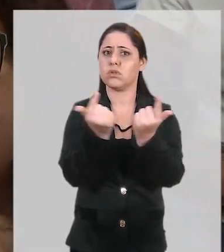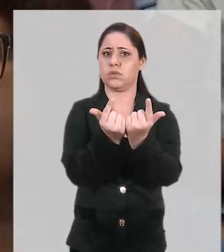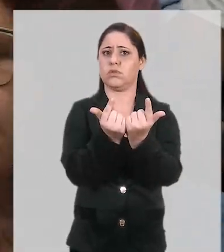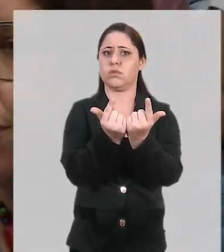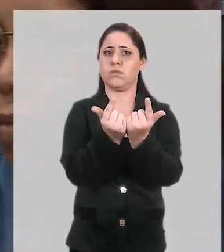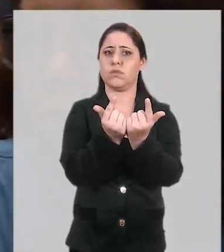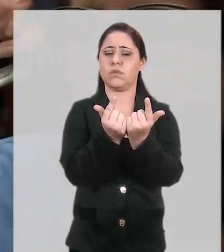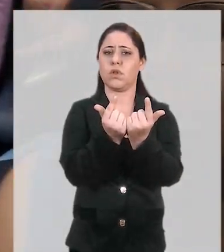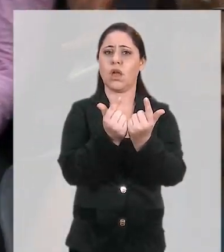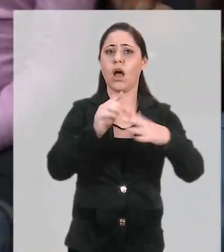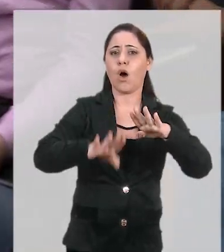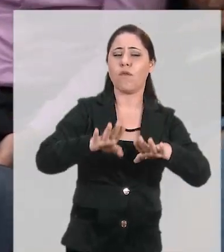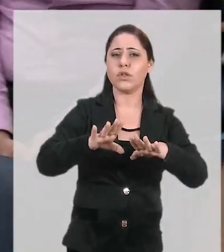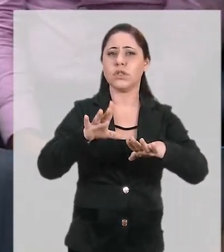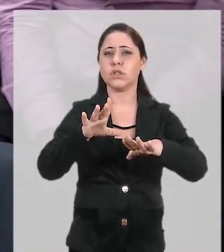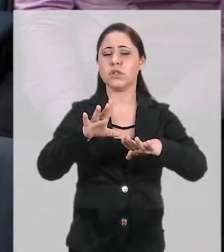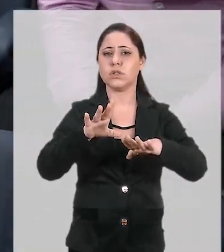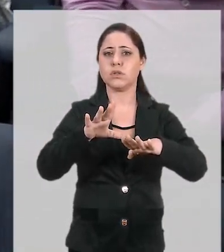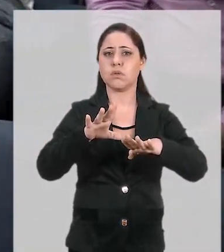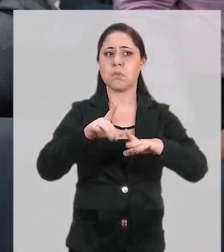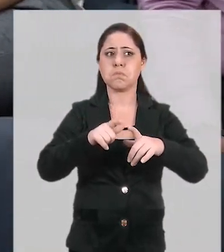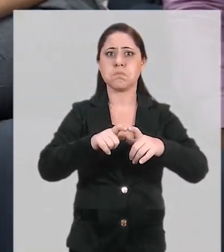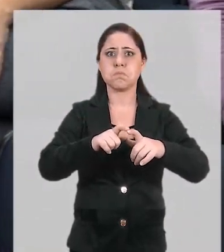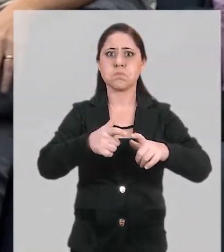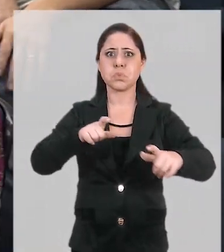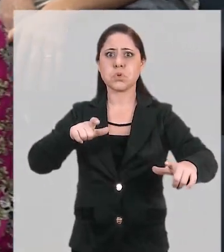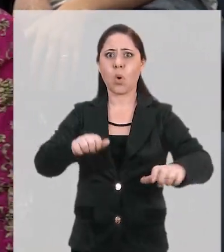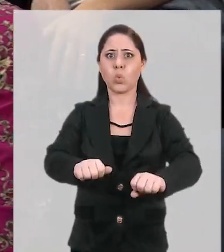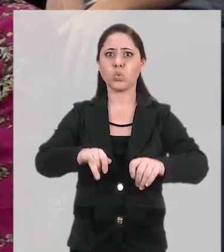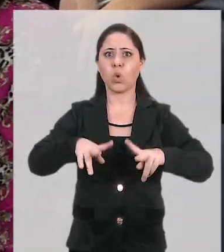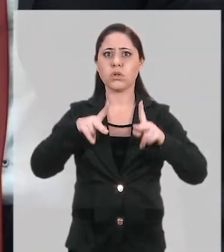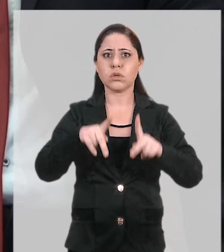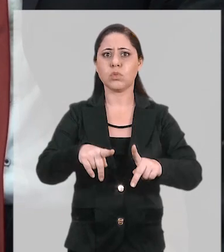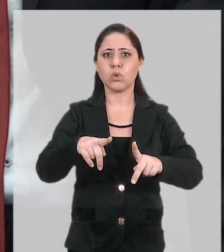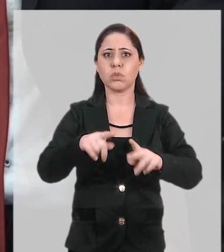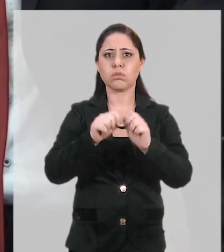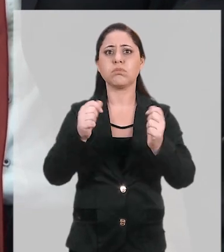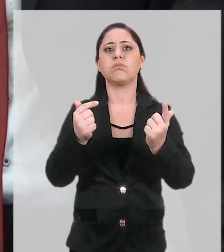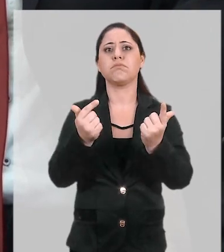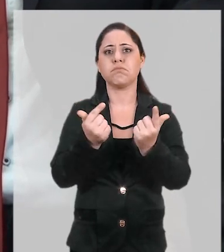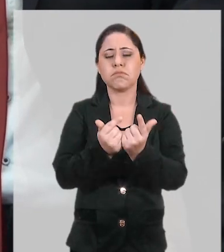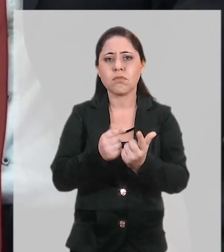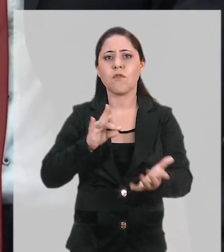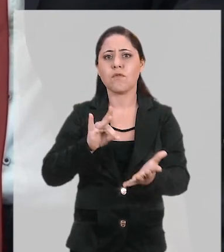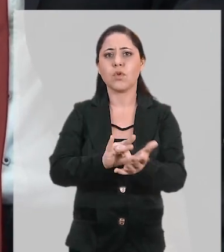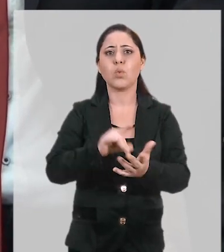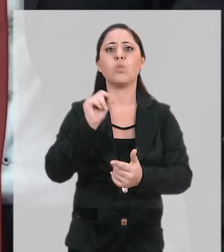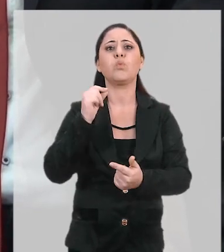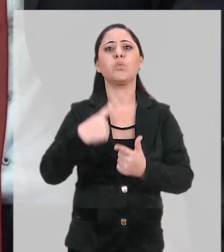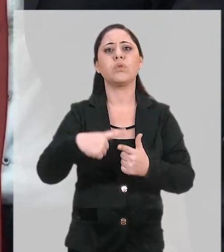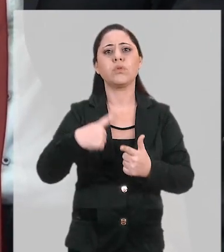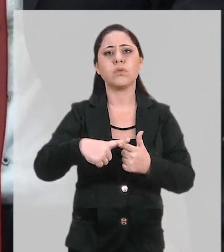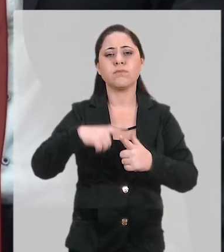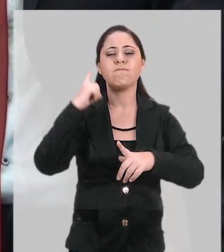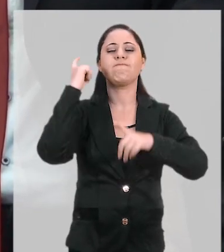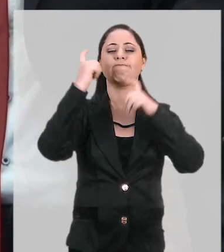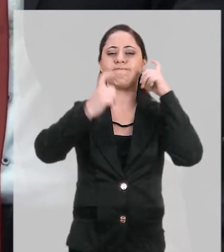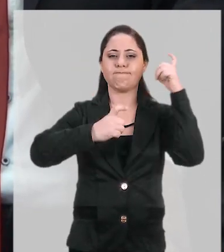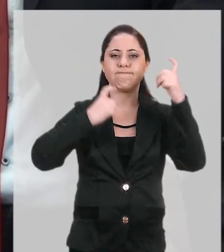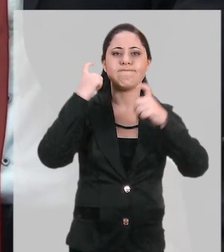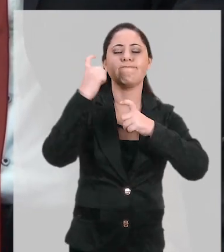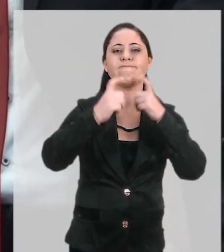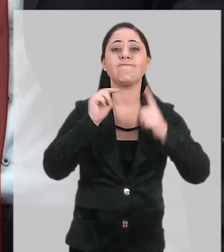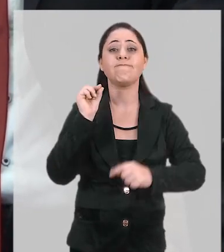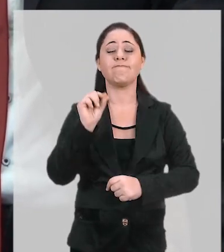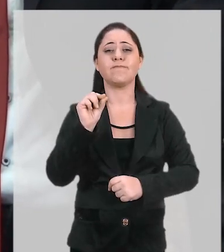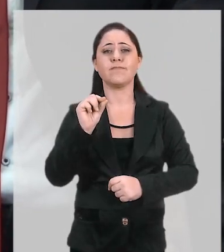na Assembleia Legislativa, talvez uma das maiores audiências públicas que houve aqui nesta casa, justamente com essa preocupação,